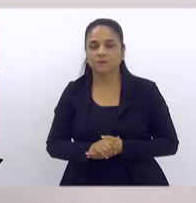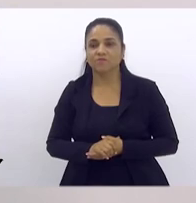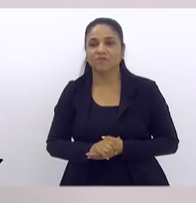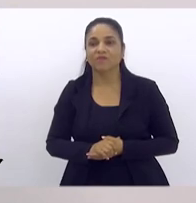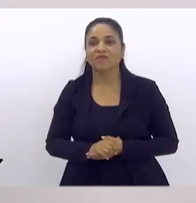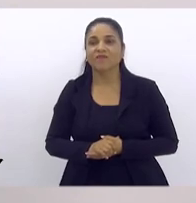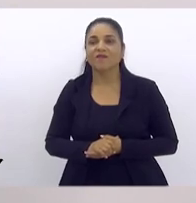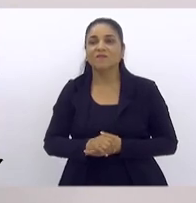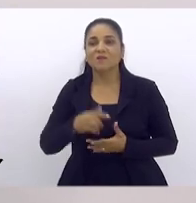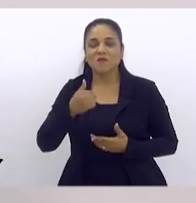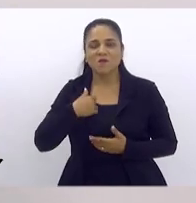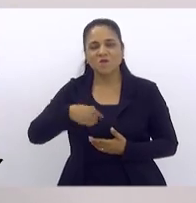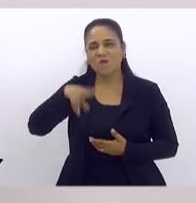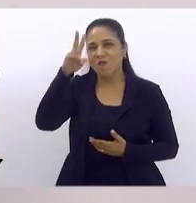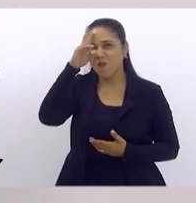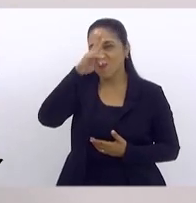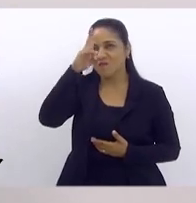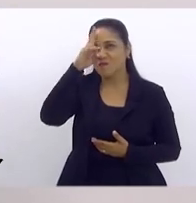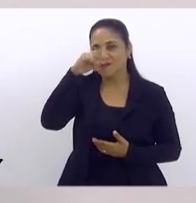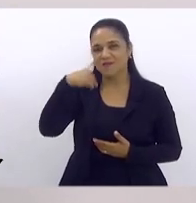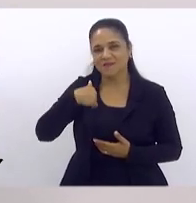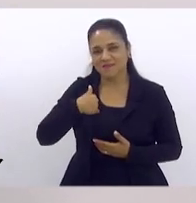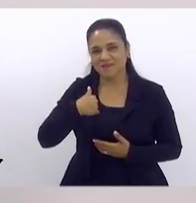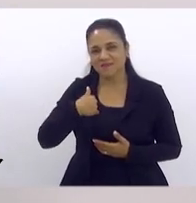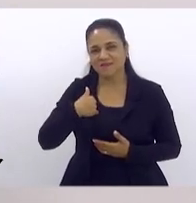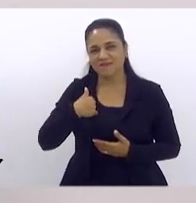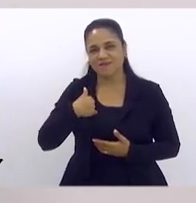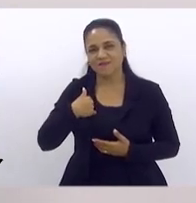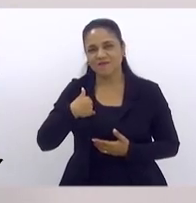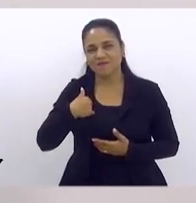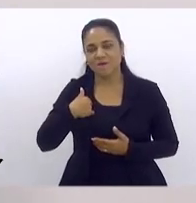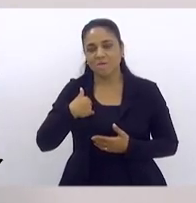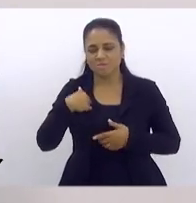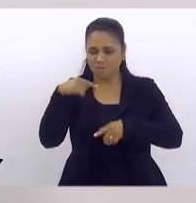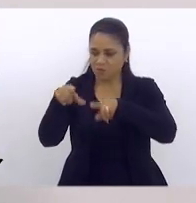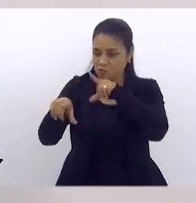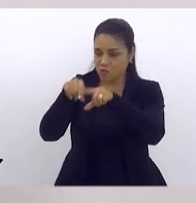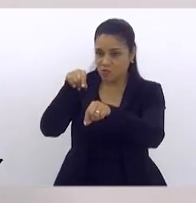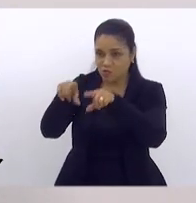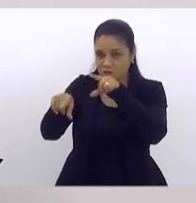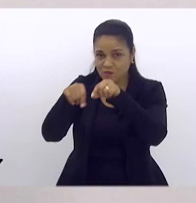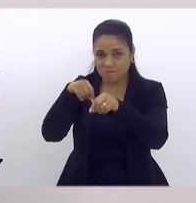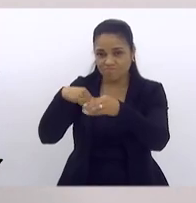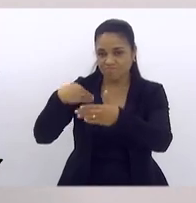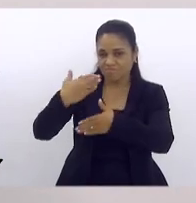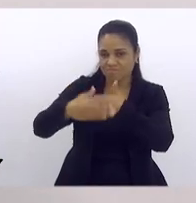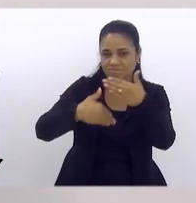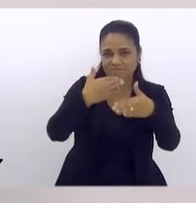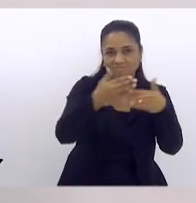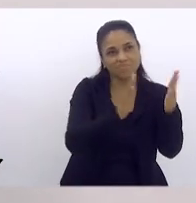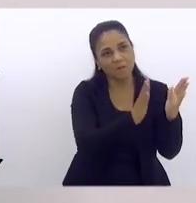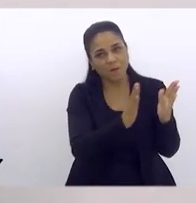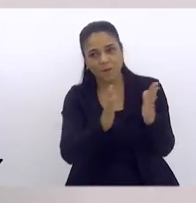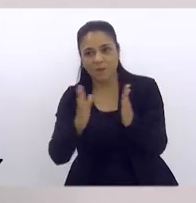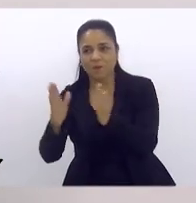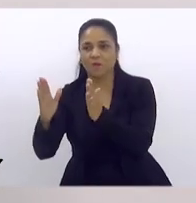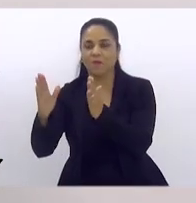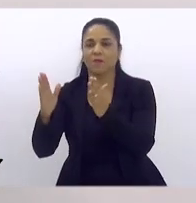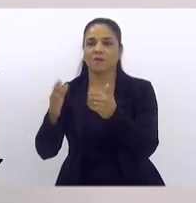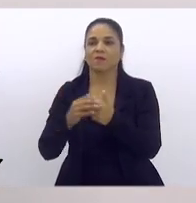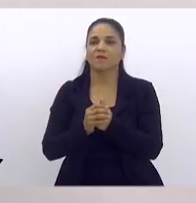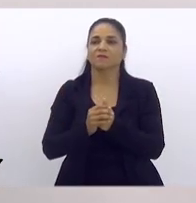falava eu me lembrava Que processos de seleção eu gosto de fazer uma